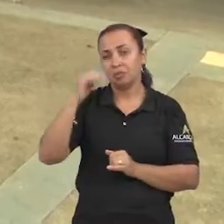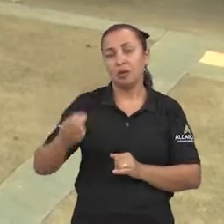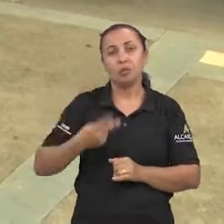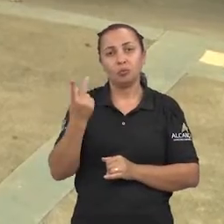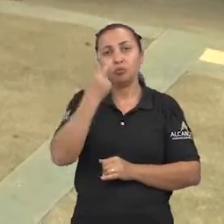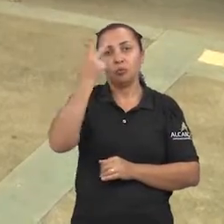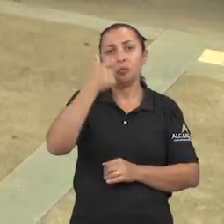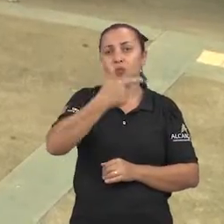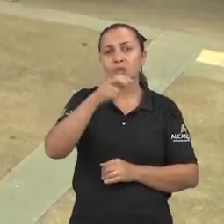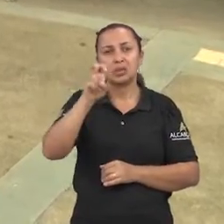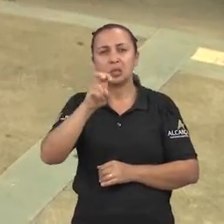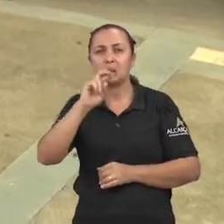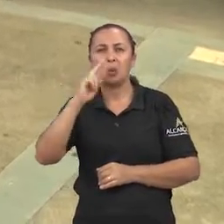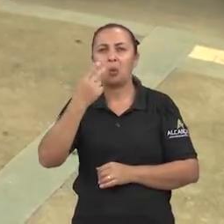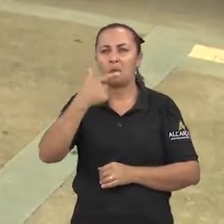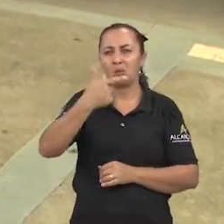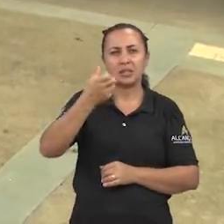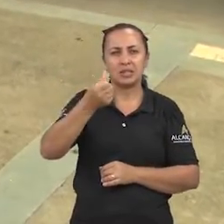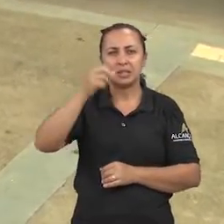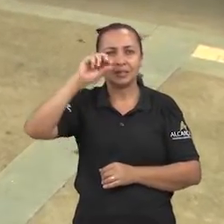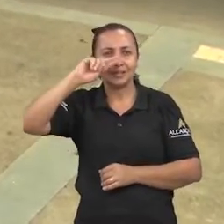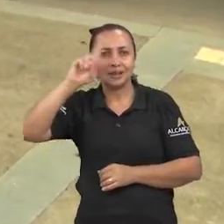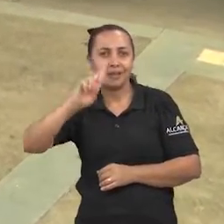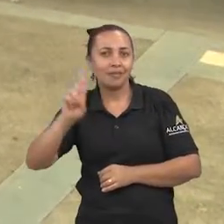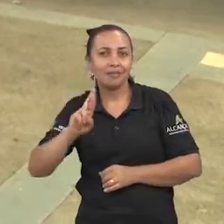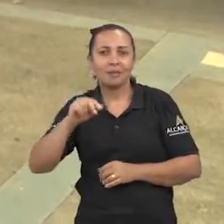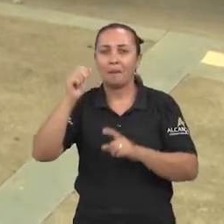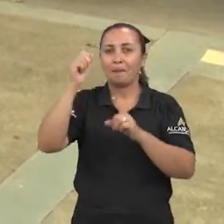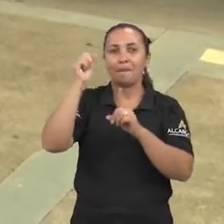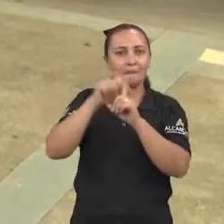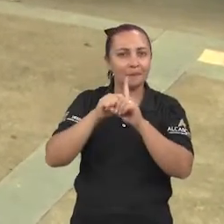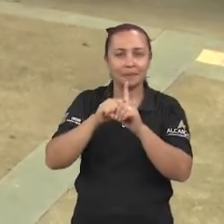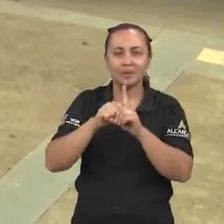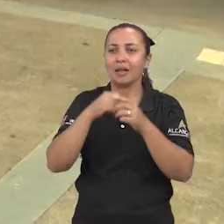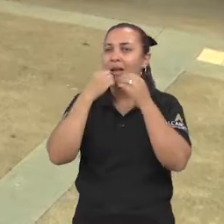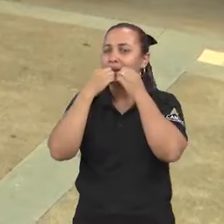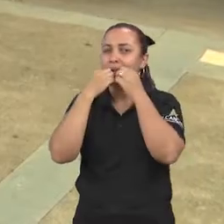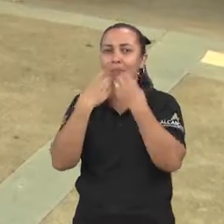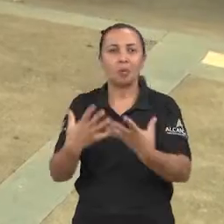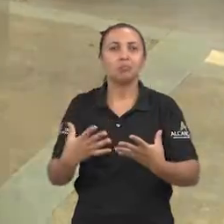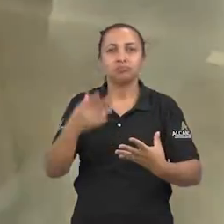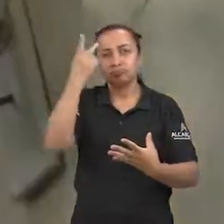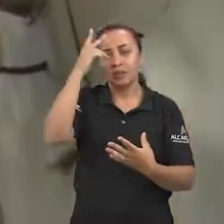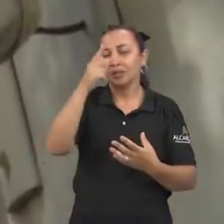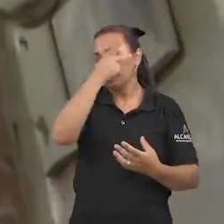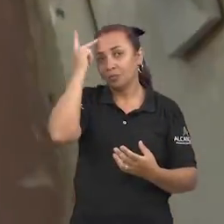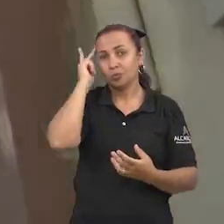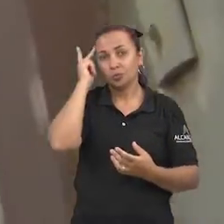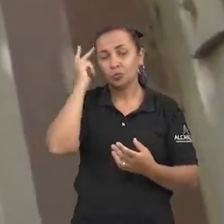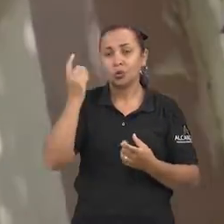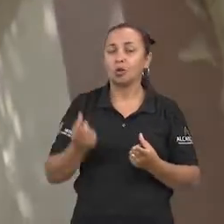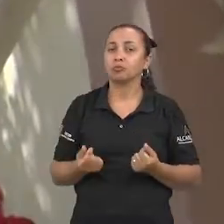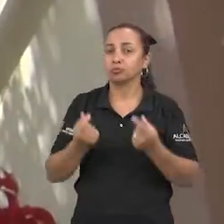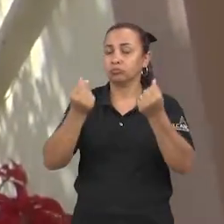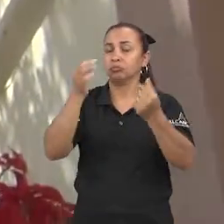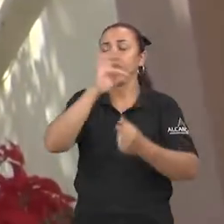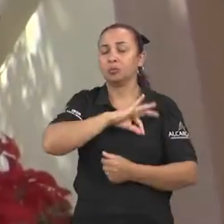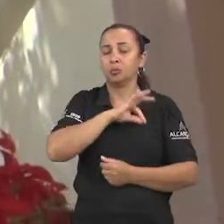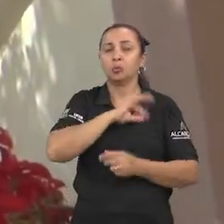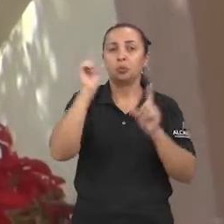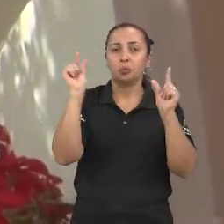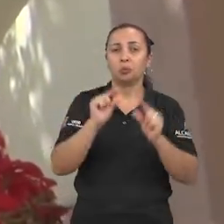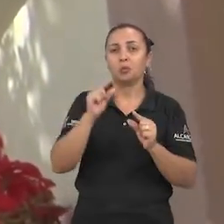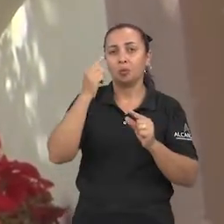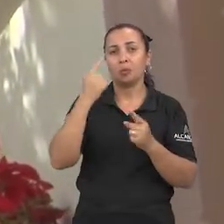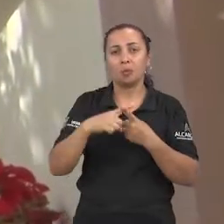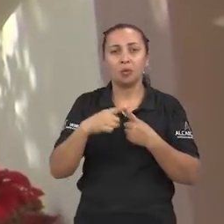taxa mínima, né, de R$ 25, R$ 26 por mês, isso tem um impacto bastante significativo, mesmo para a pessoa de baixa renda, porque isso dá um